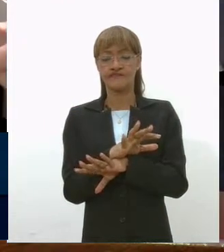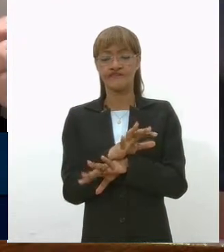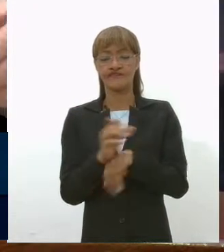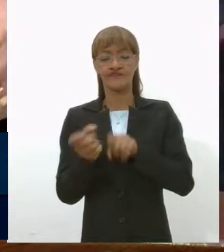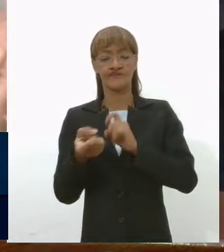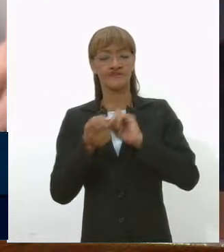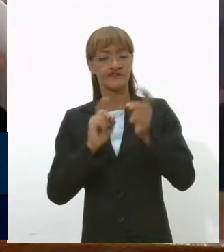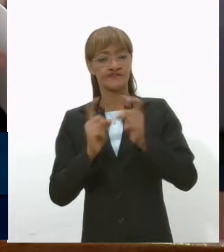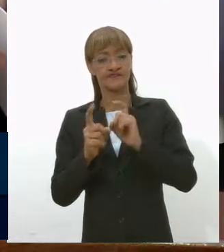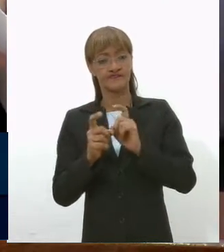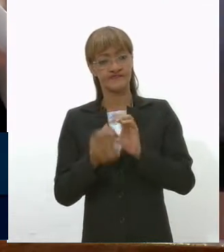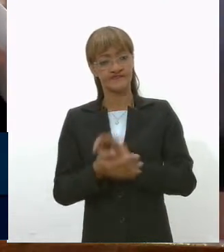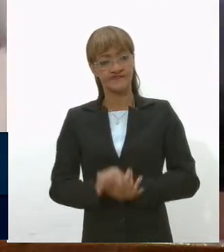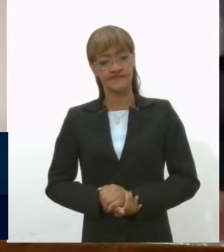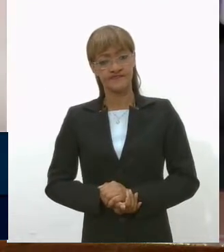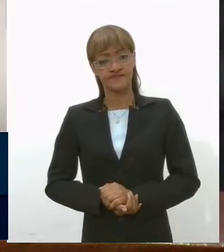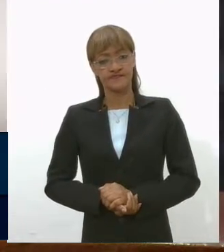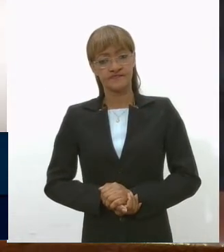sessão.